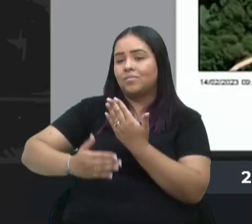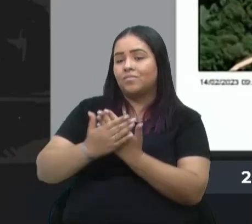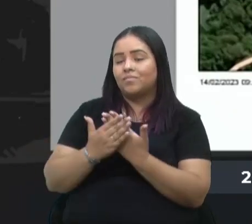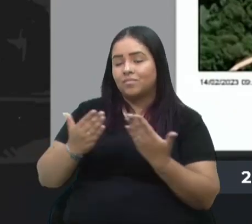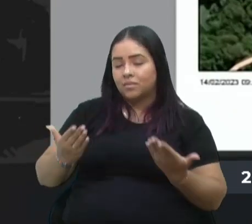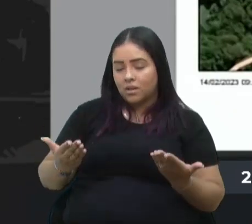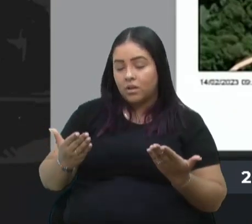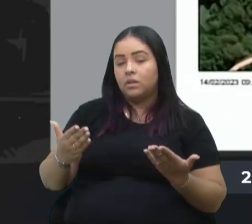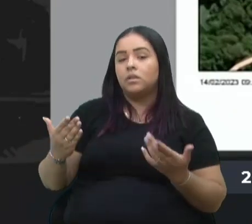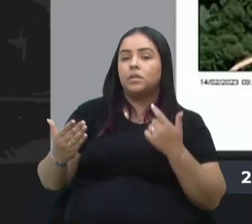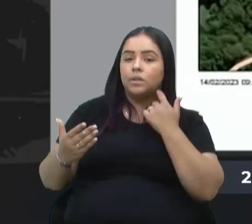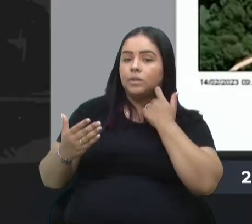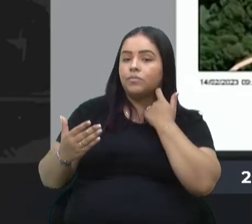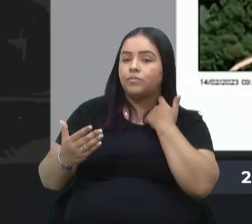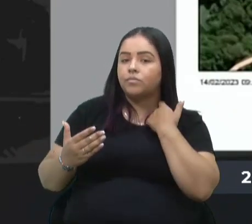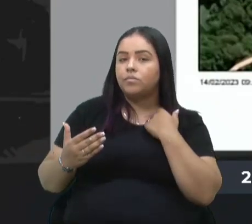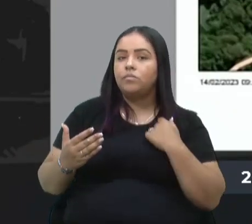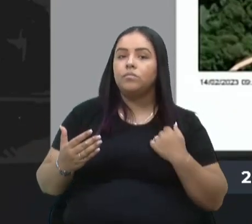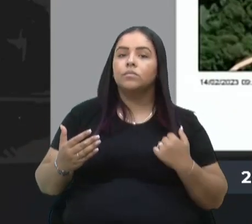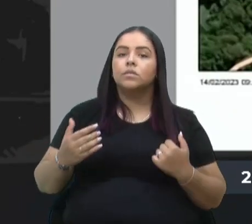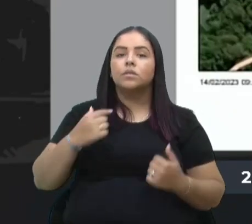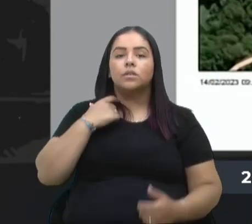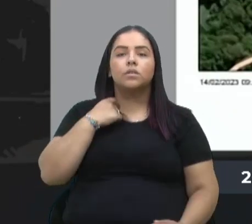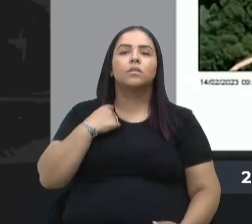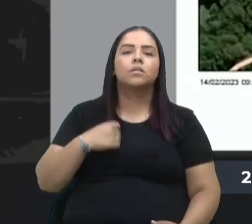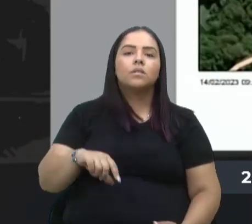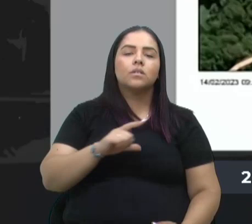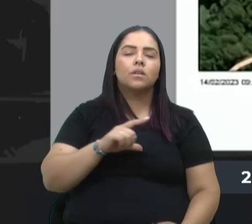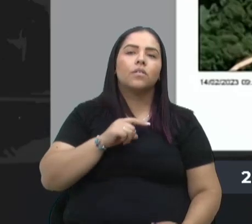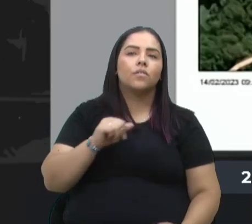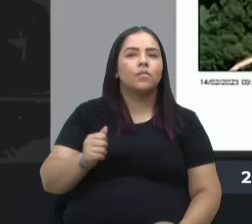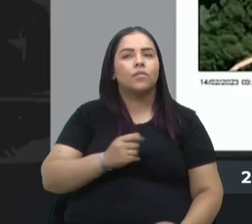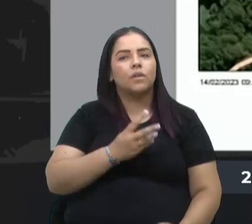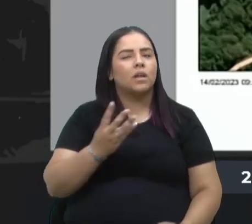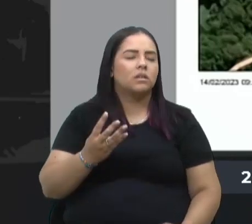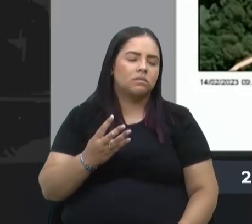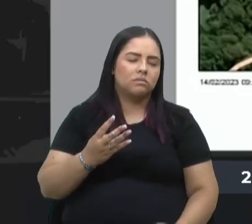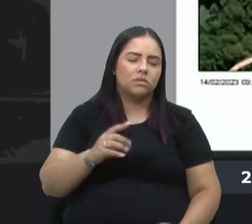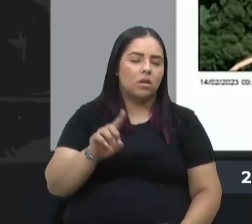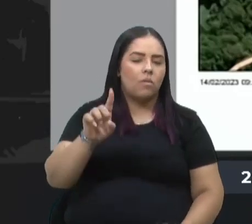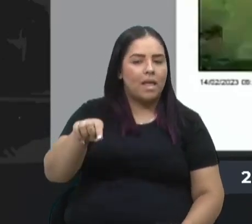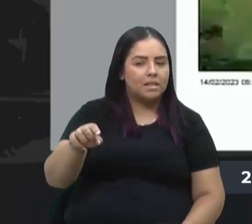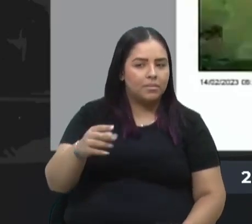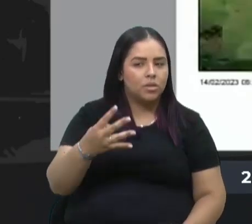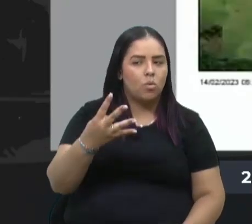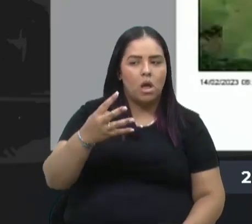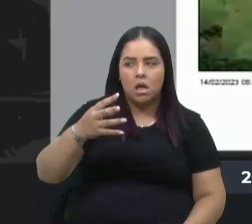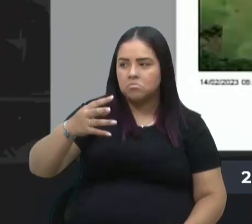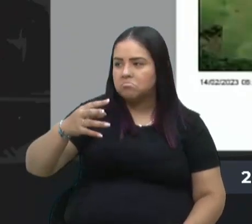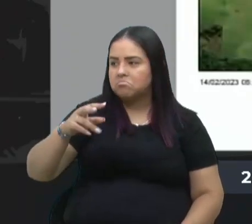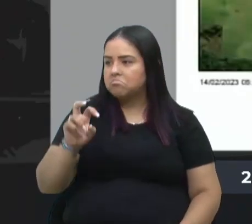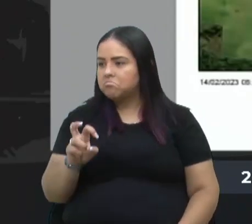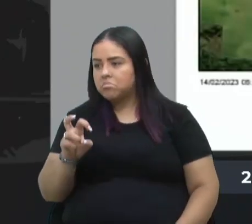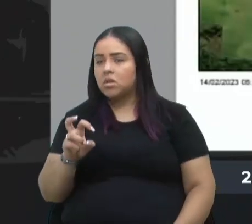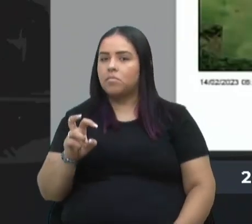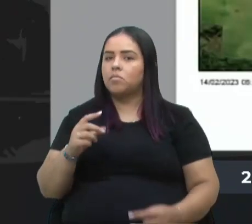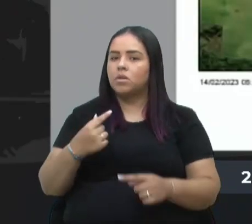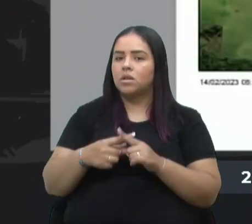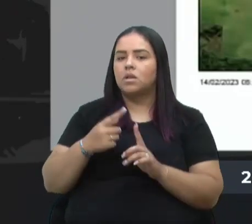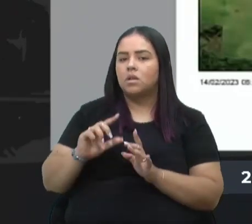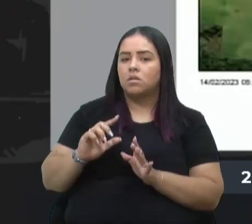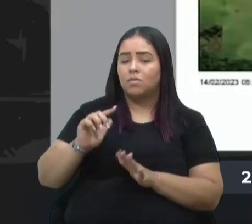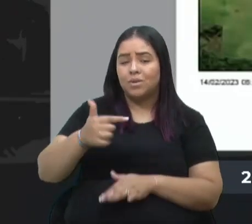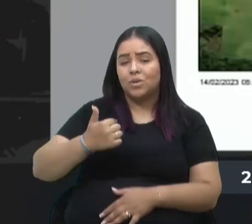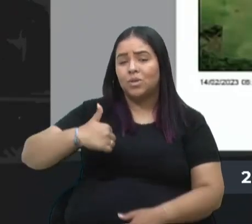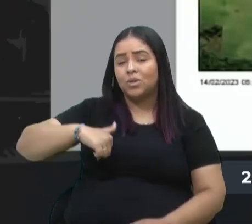se empenhando muito em várias, não essa, mas umas 4, 5, que poderia citar, para que ali na frente